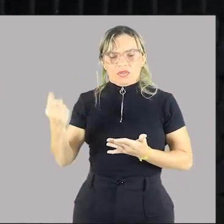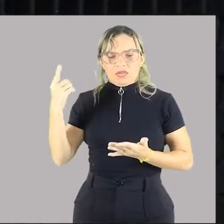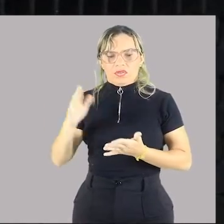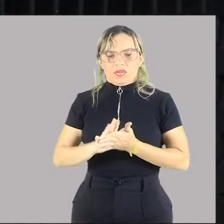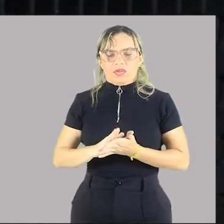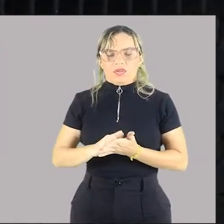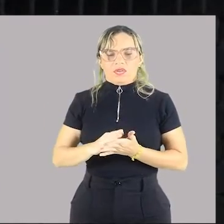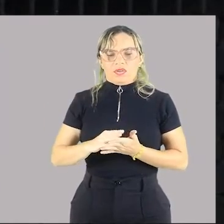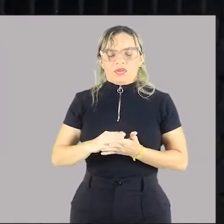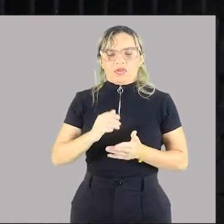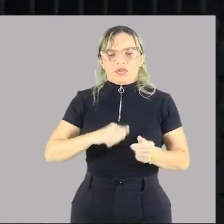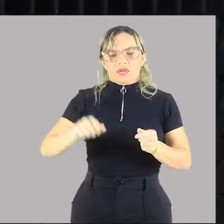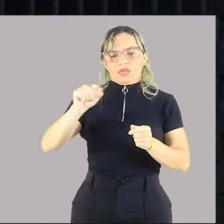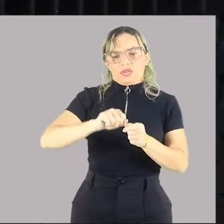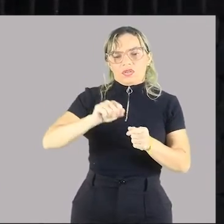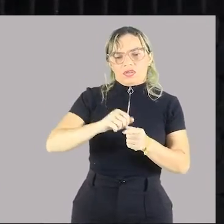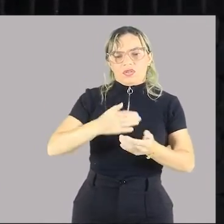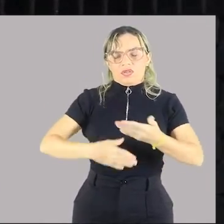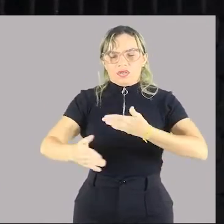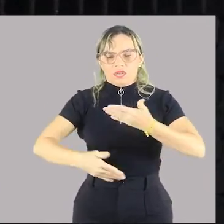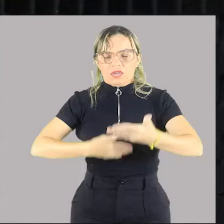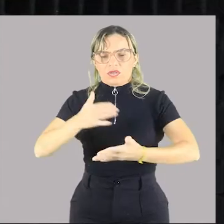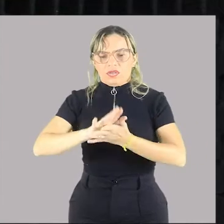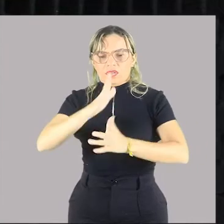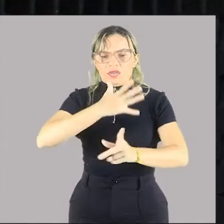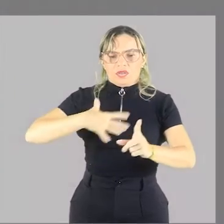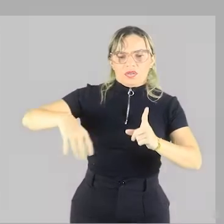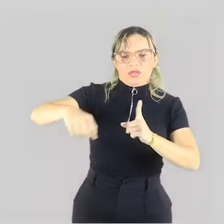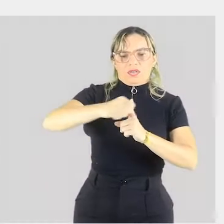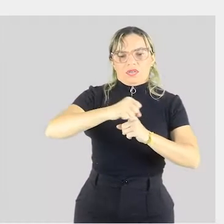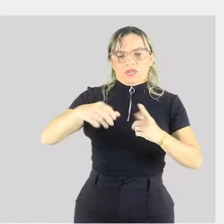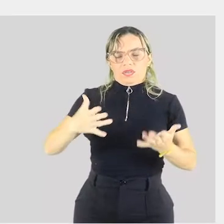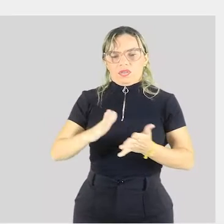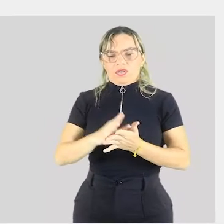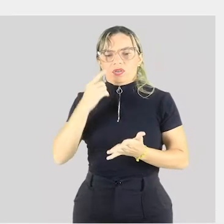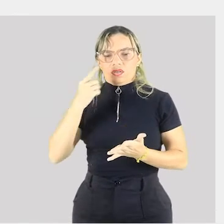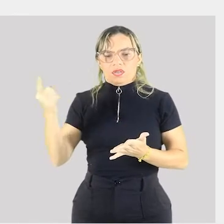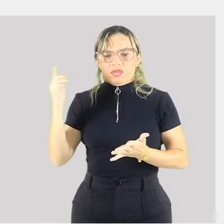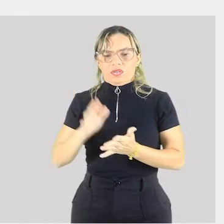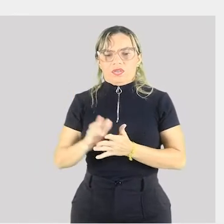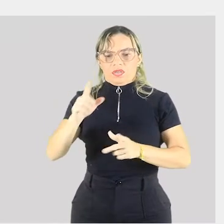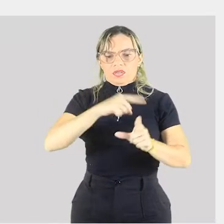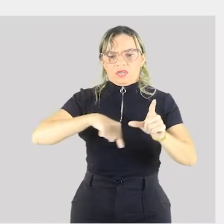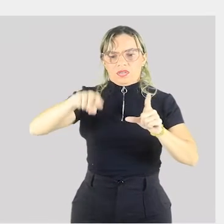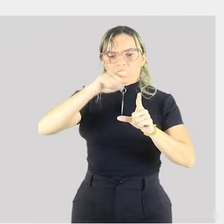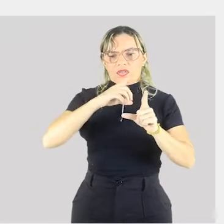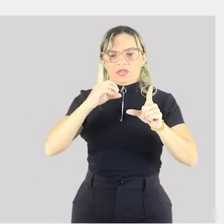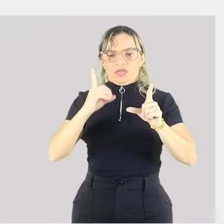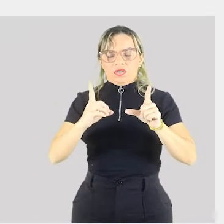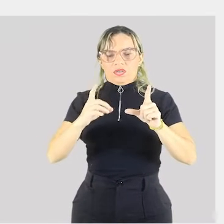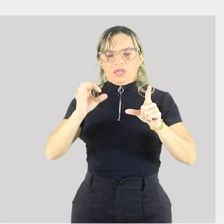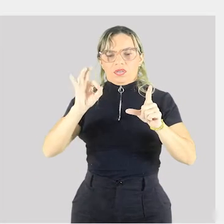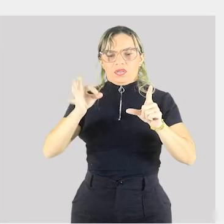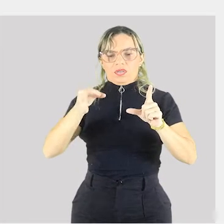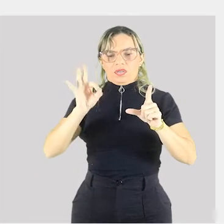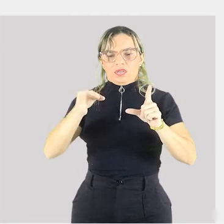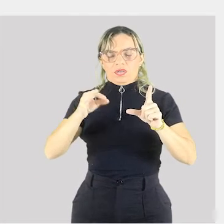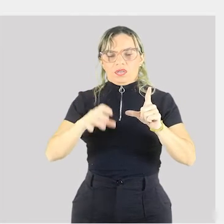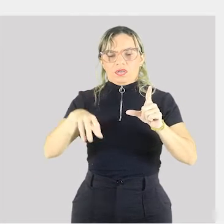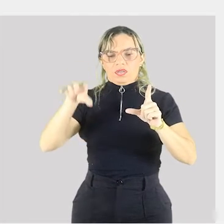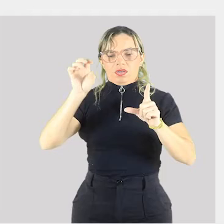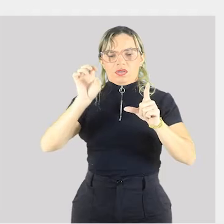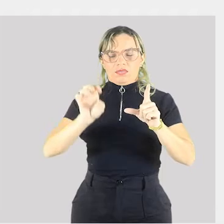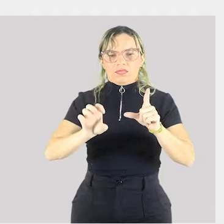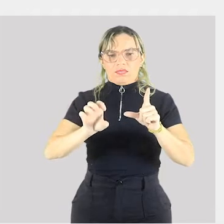também para a própria sociabilidade desses senhores. Então, resposta, letra D, correto? Porque a letra E, ele diz